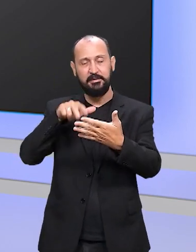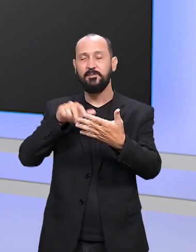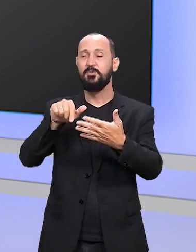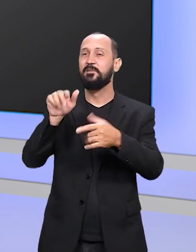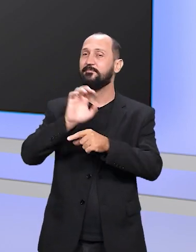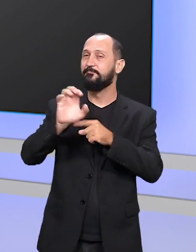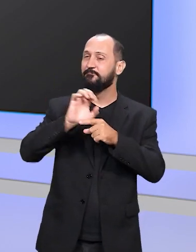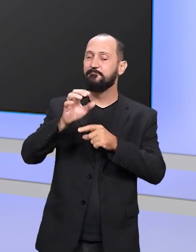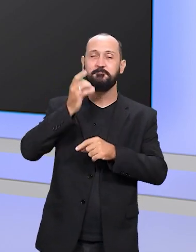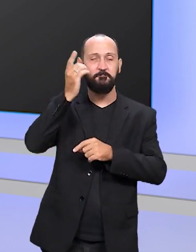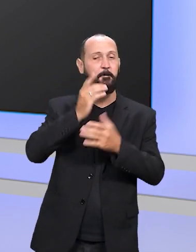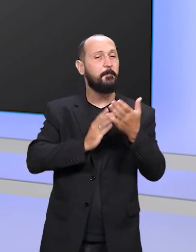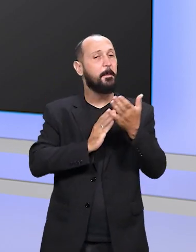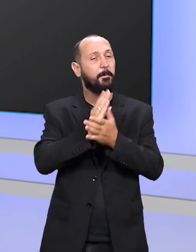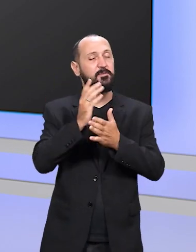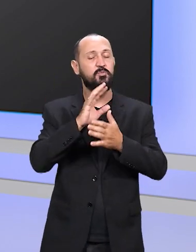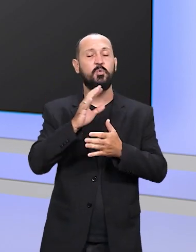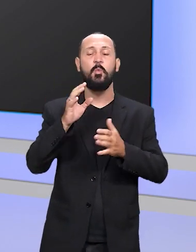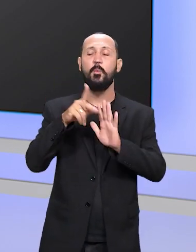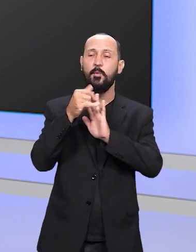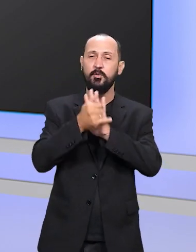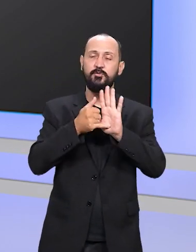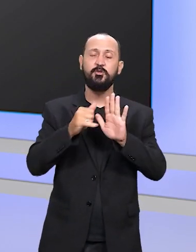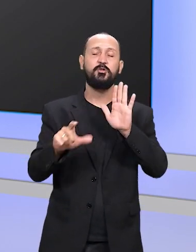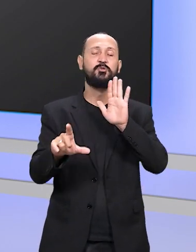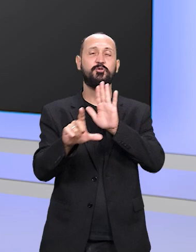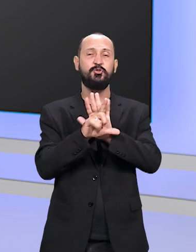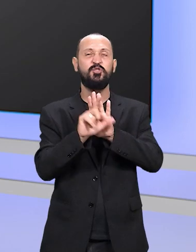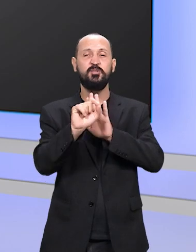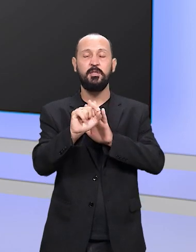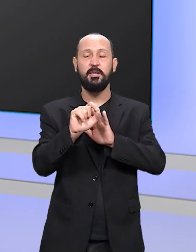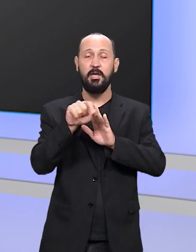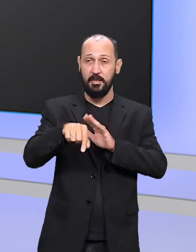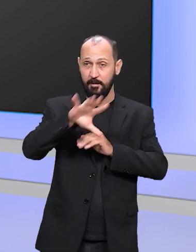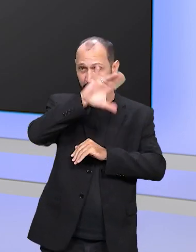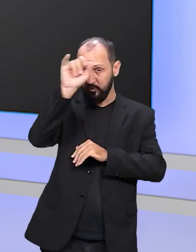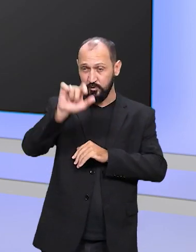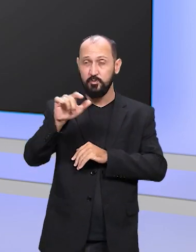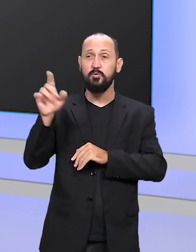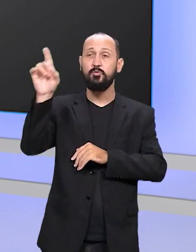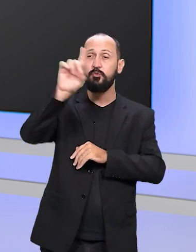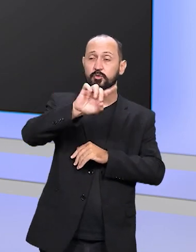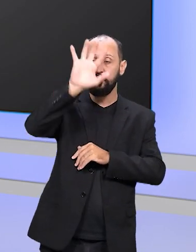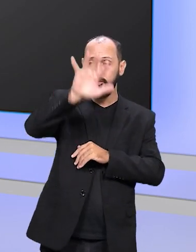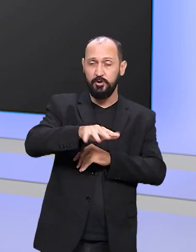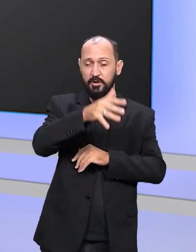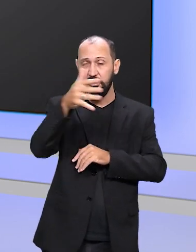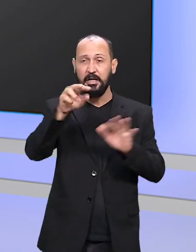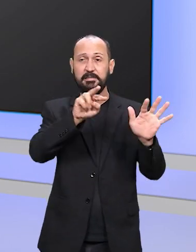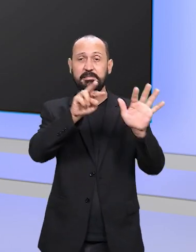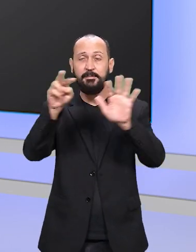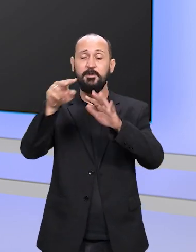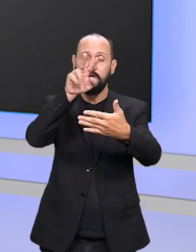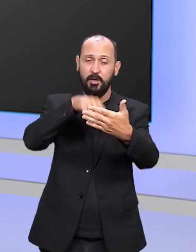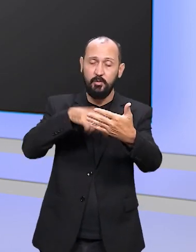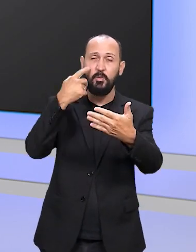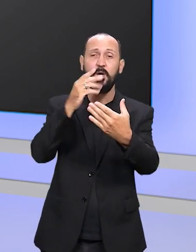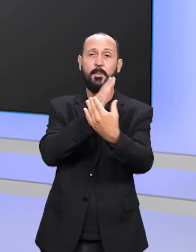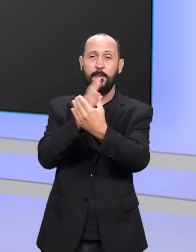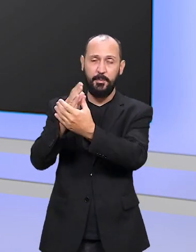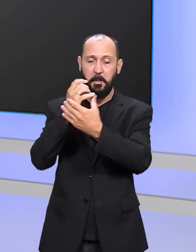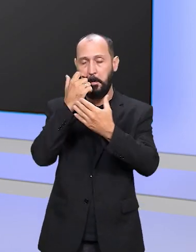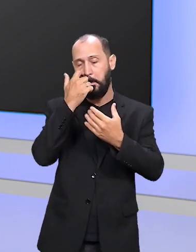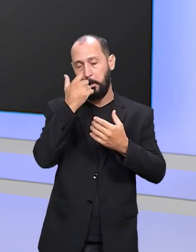muita leitura no estado. Os deputados aprovaram o projeto de lei que institui em Mato Grosso do Sul a Semana Estadual do